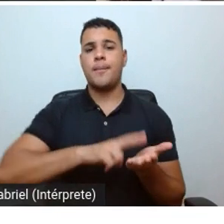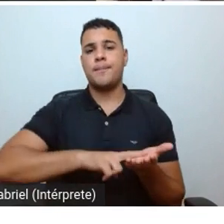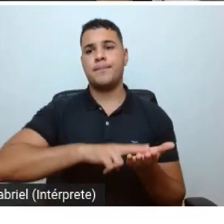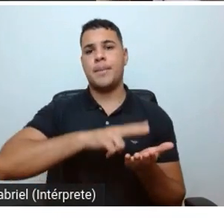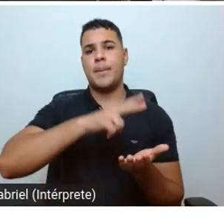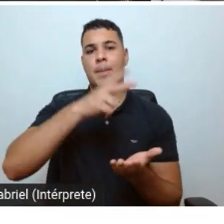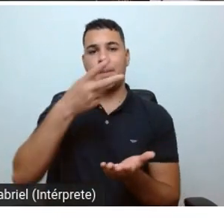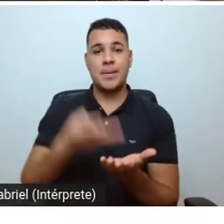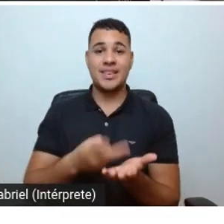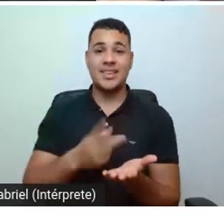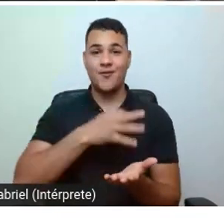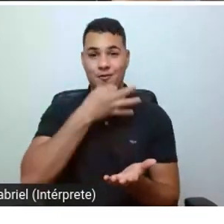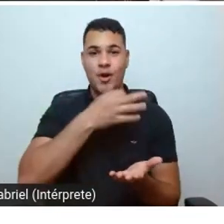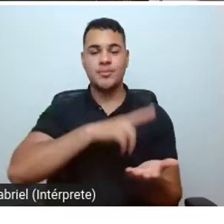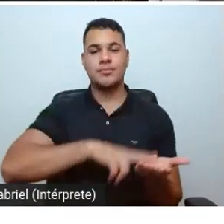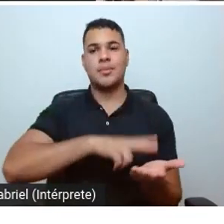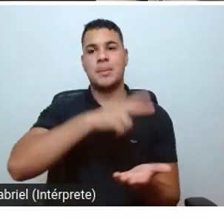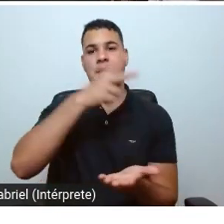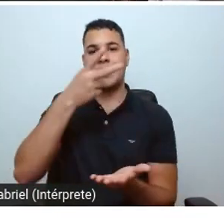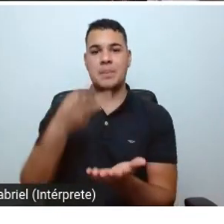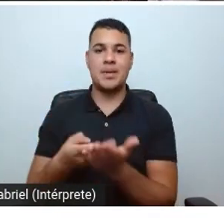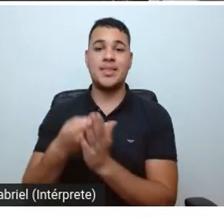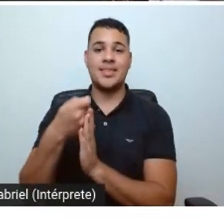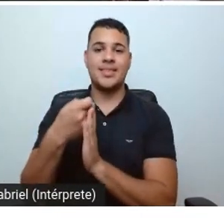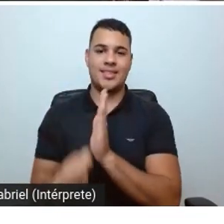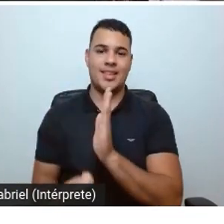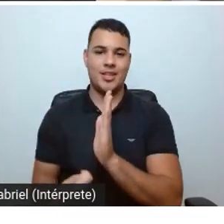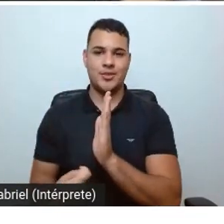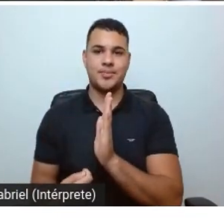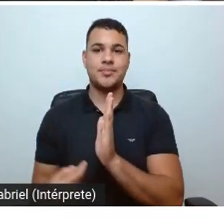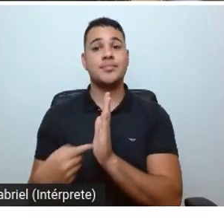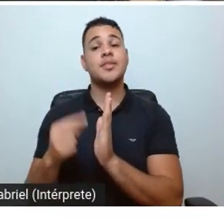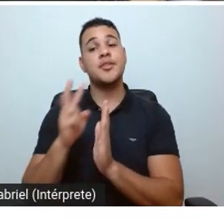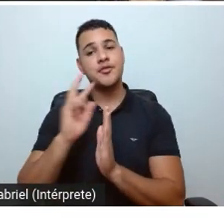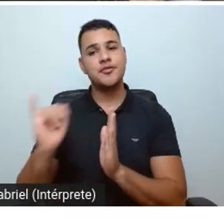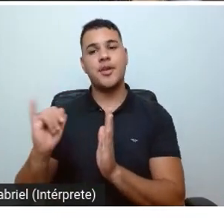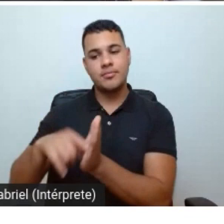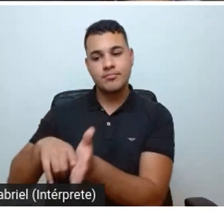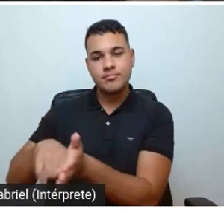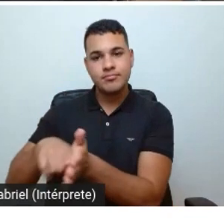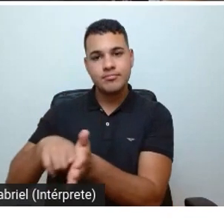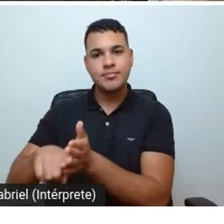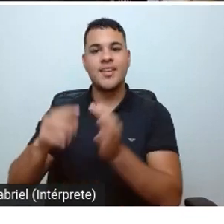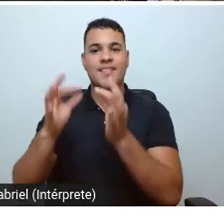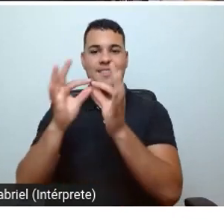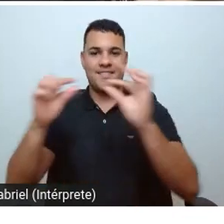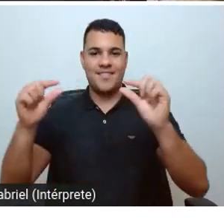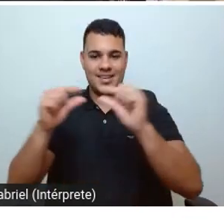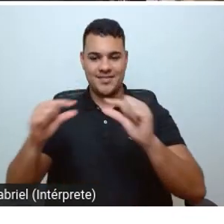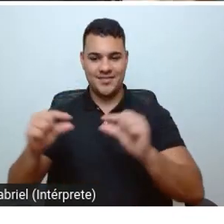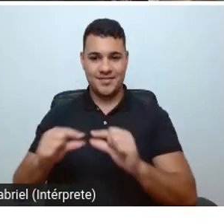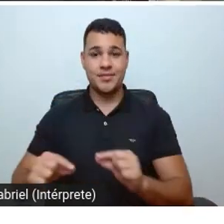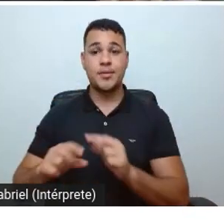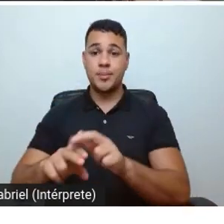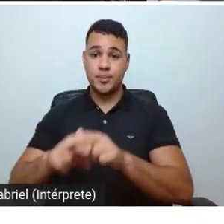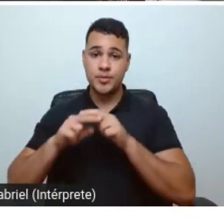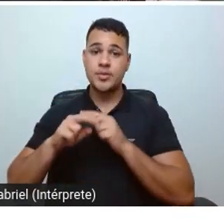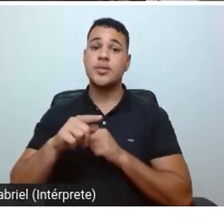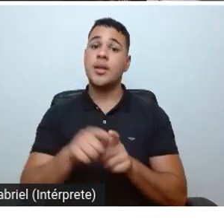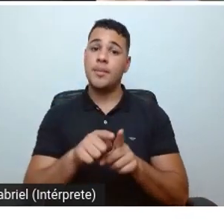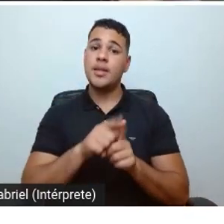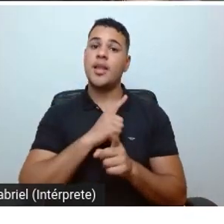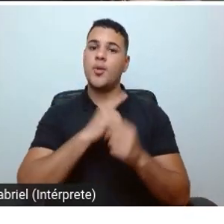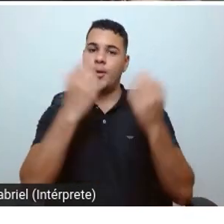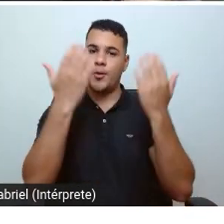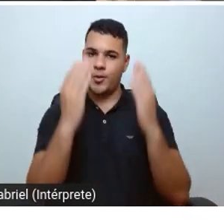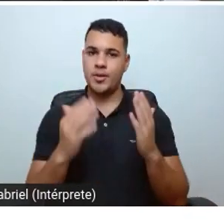texto escrito, que é dali que vai se tirar a curadoria de frases, tá? Então, existe também a curadoria de ASR, que eu não vou